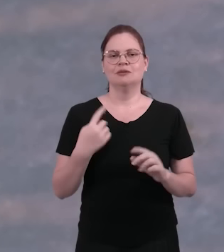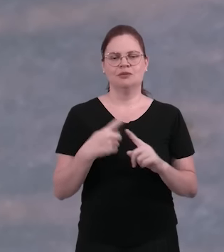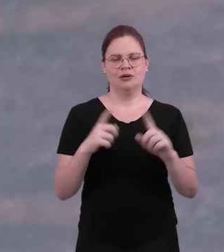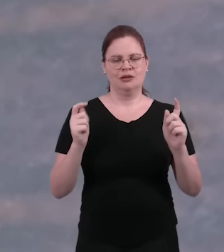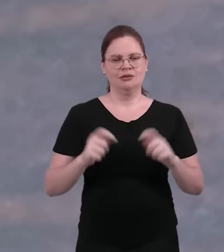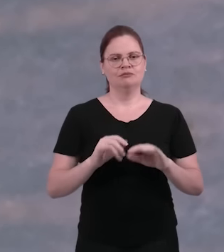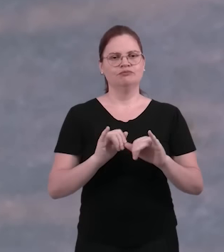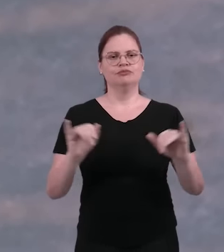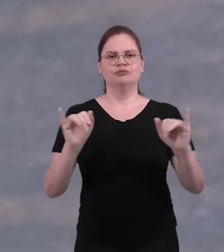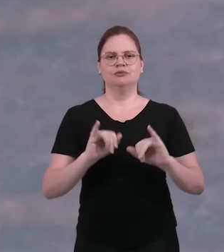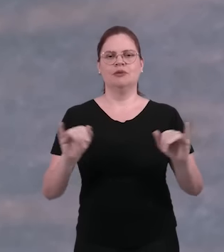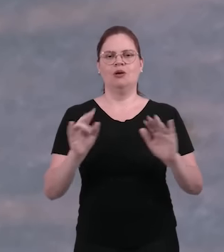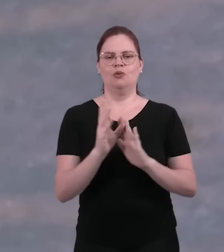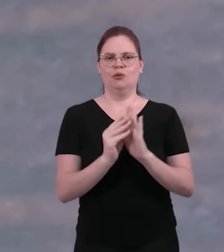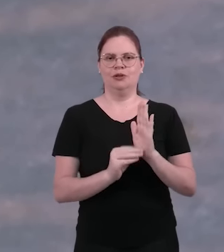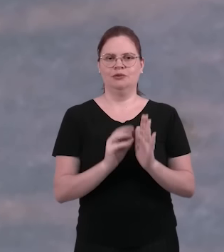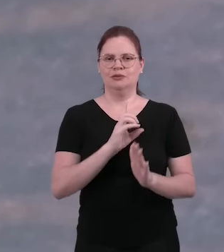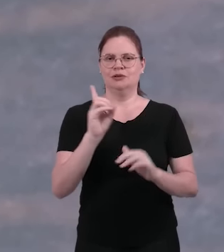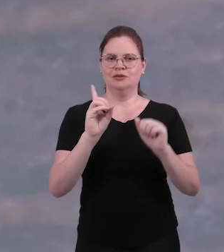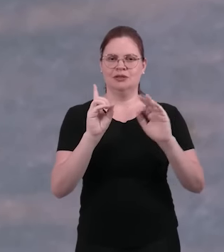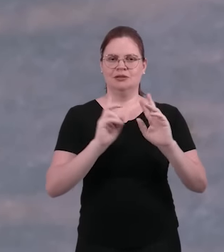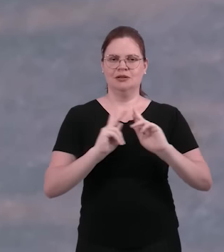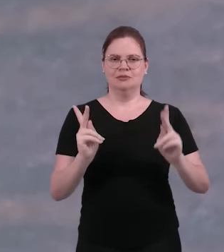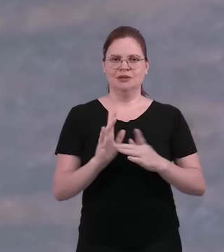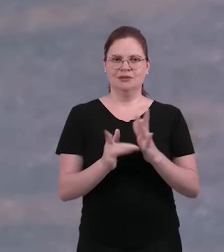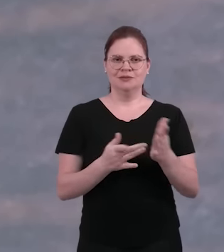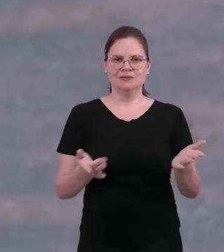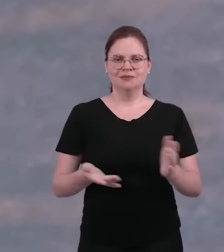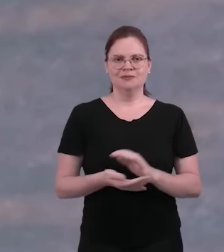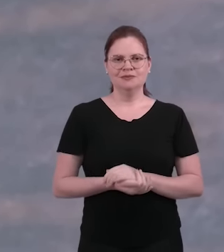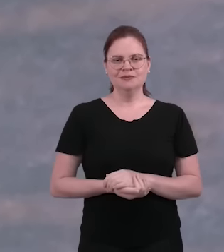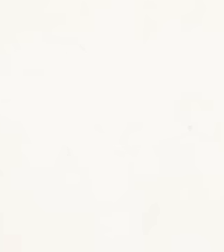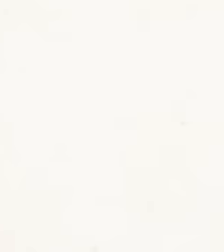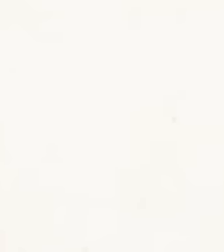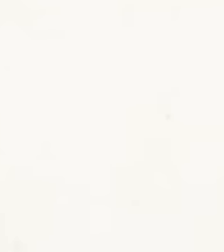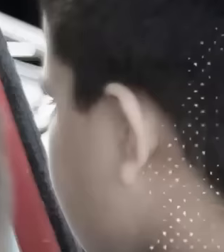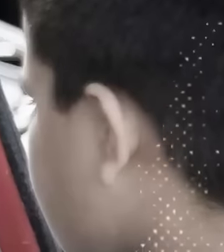poder potencializar esse conteúdo. Deus abençoe, a paz do Senhor.